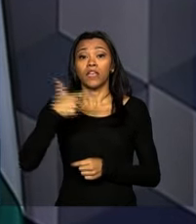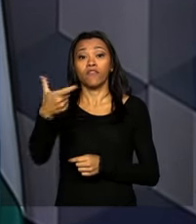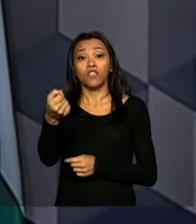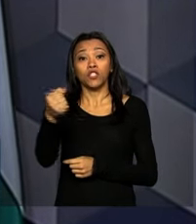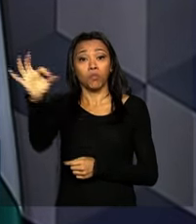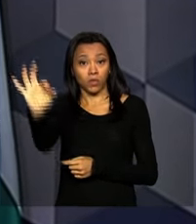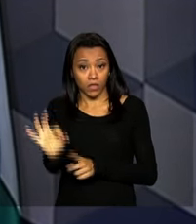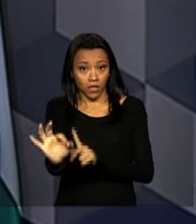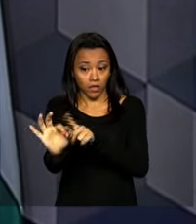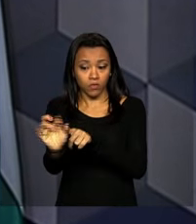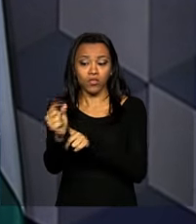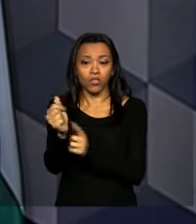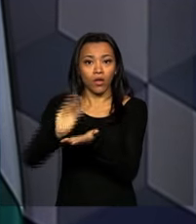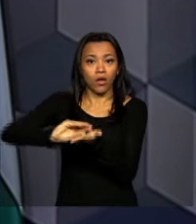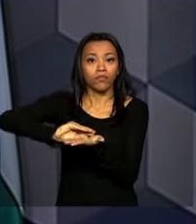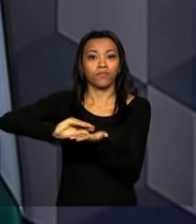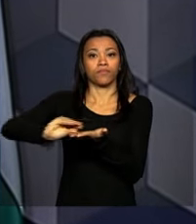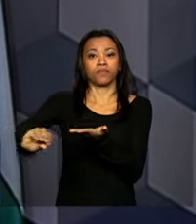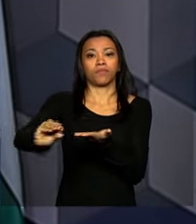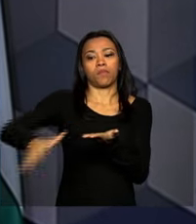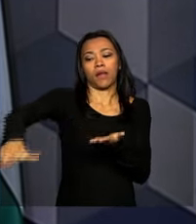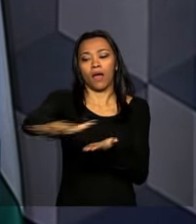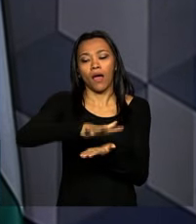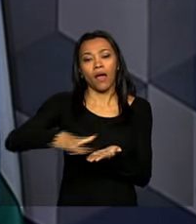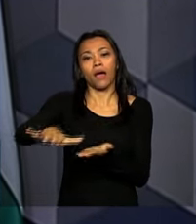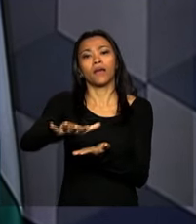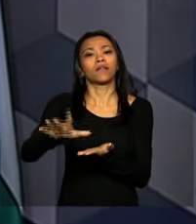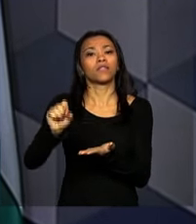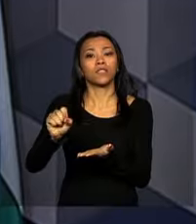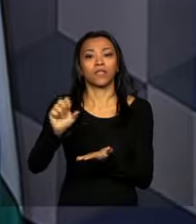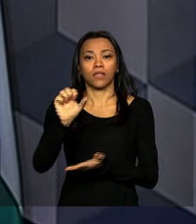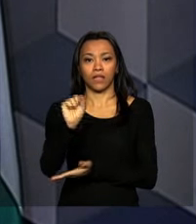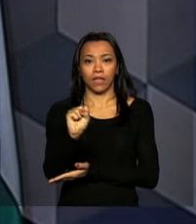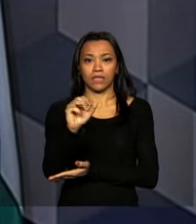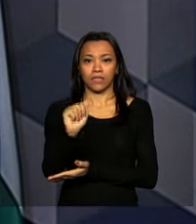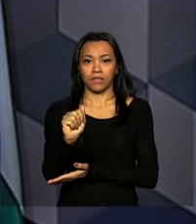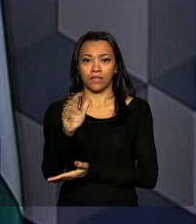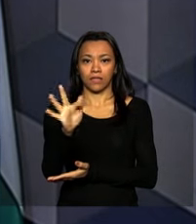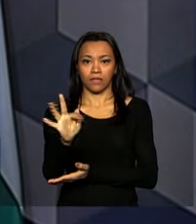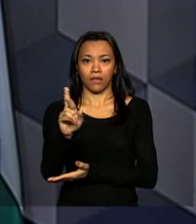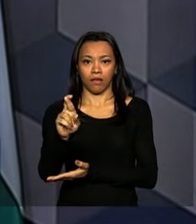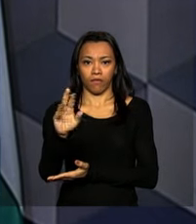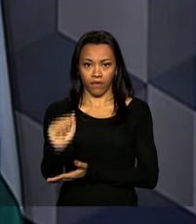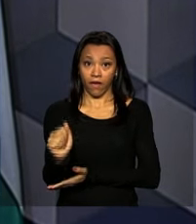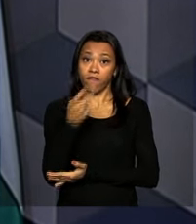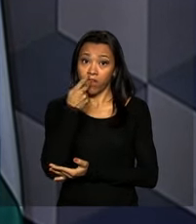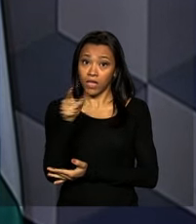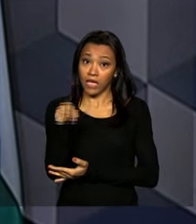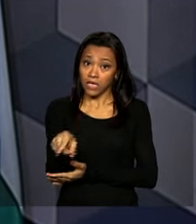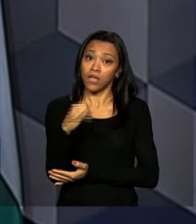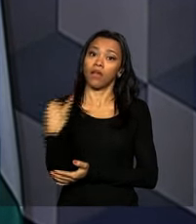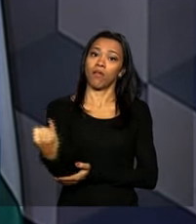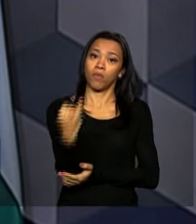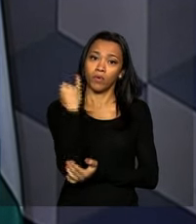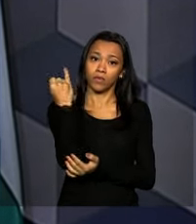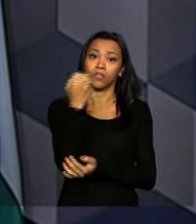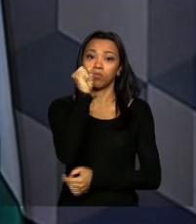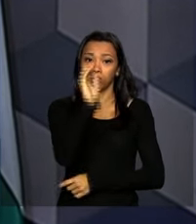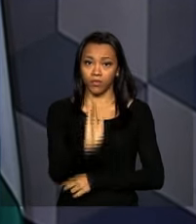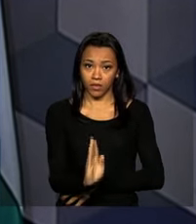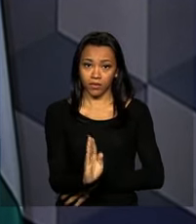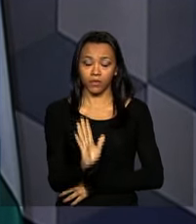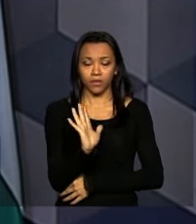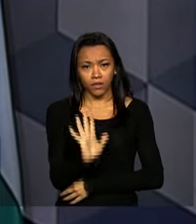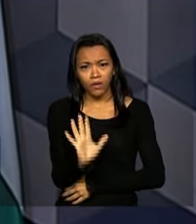recursos para a safra, mostrando da importância do setor, da importância do agronegócio para o país,